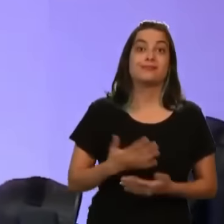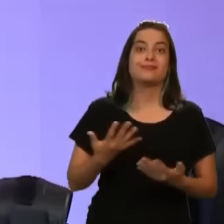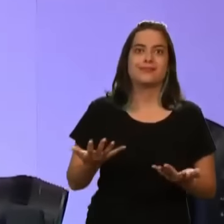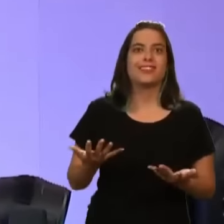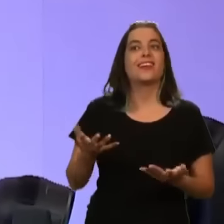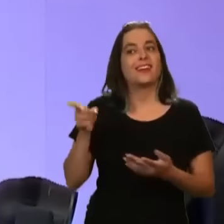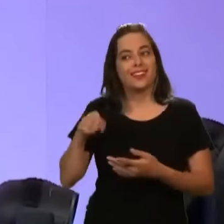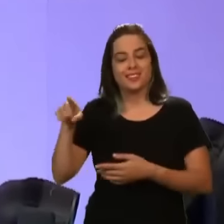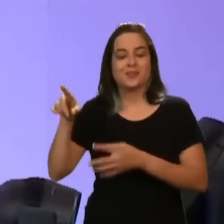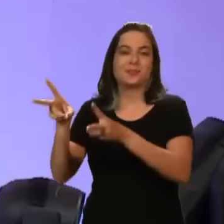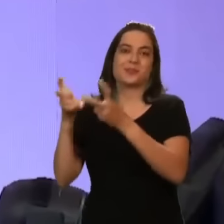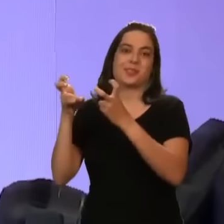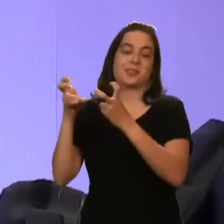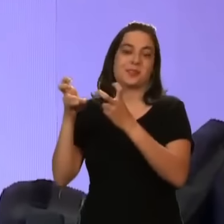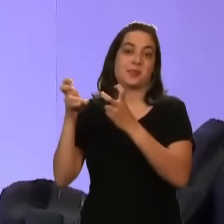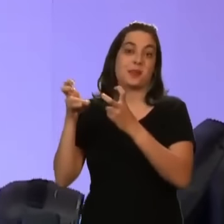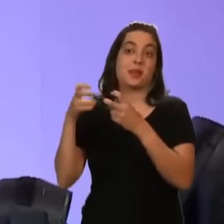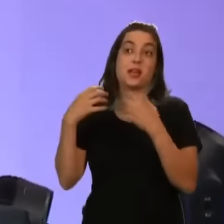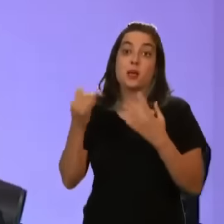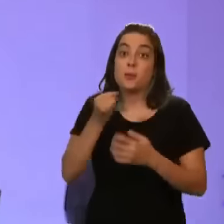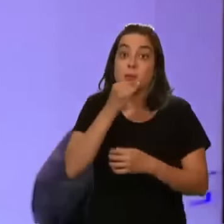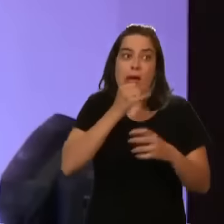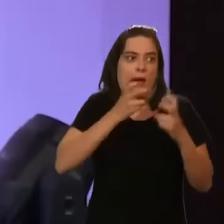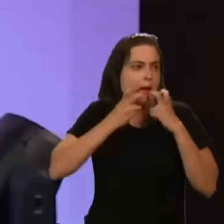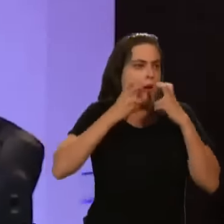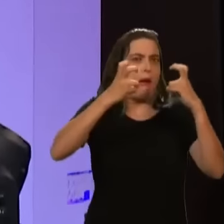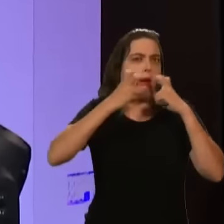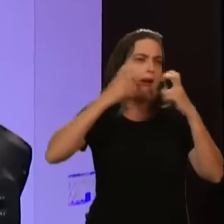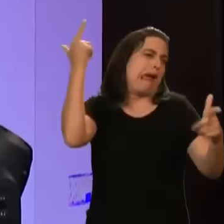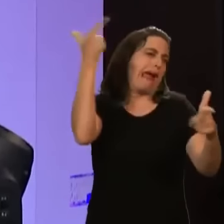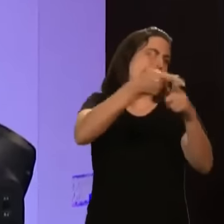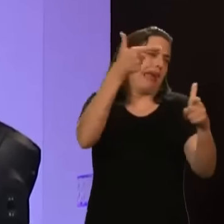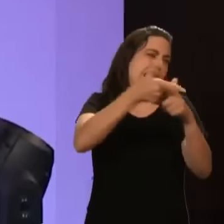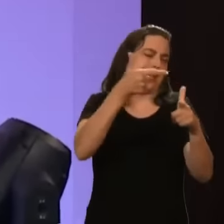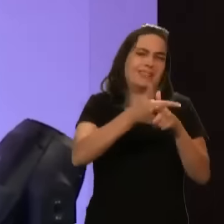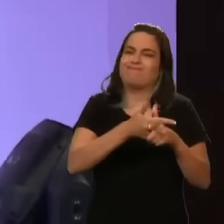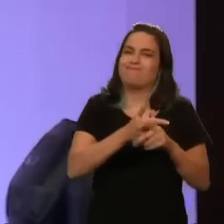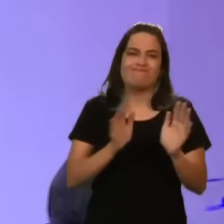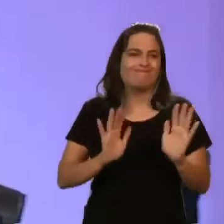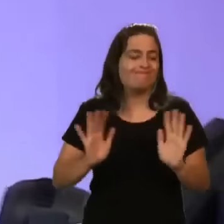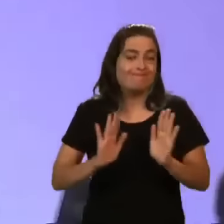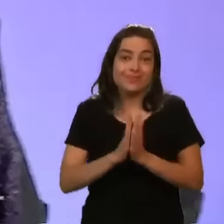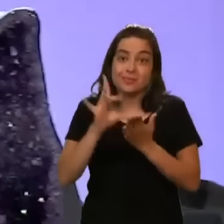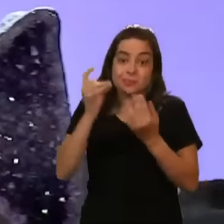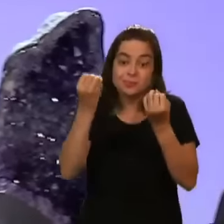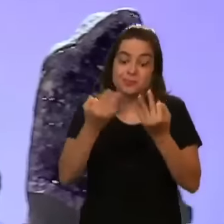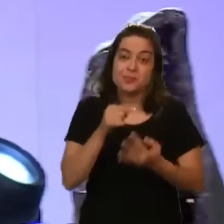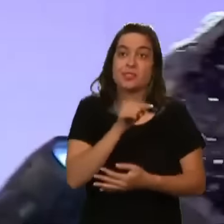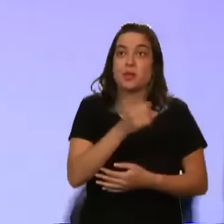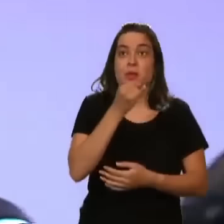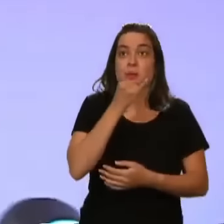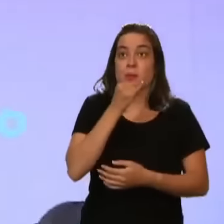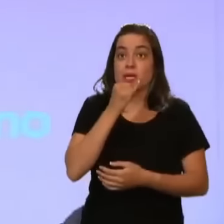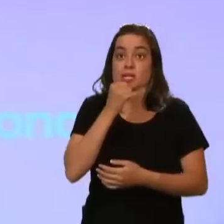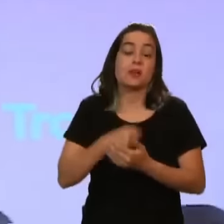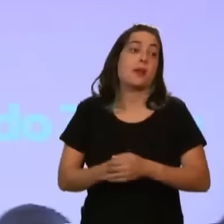Então a Bíblia fala, né? Não haja entre vós gritarias. Tem gente que nasceu num ambiente só de gritaria. Não vou pedir para levantar